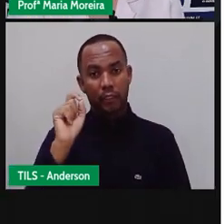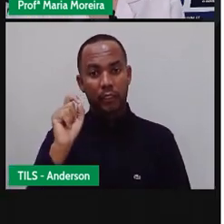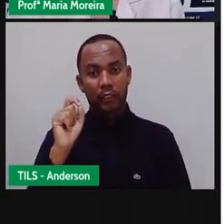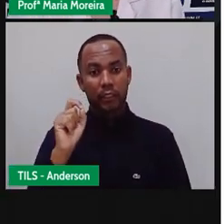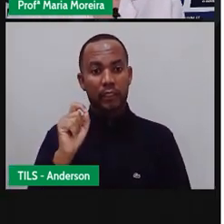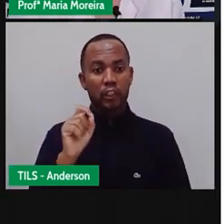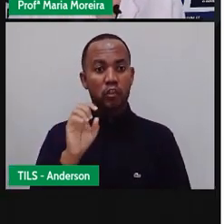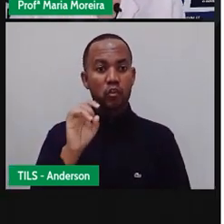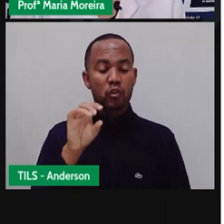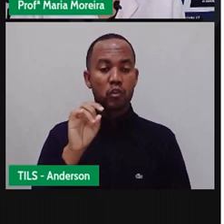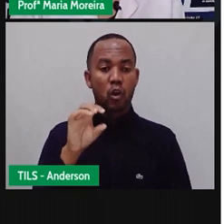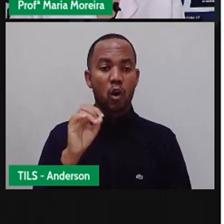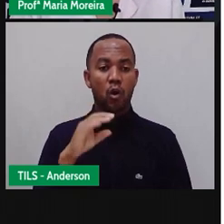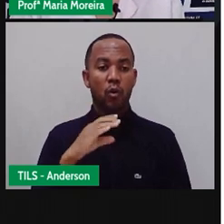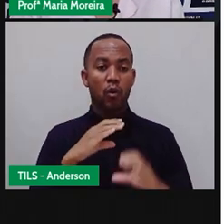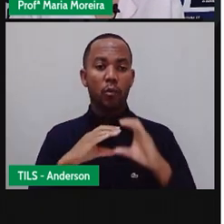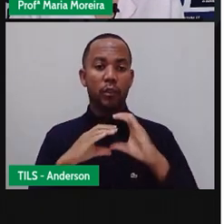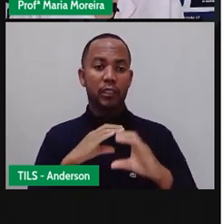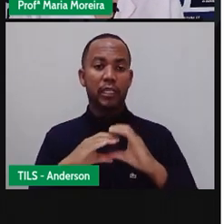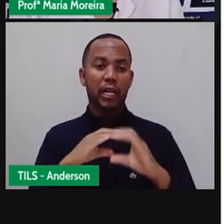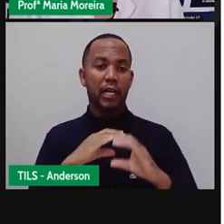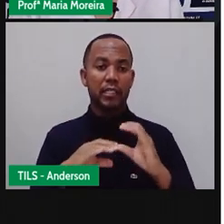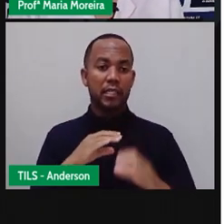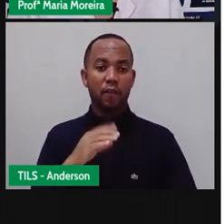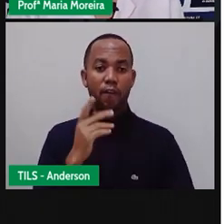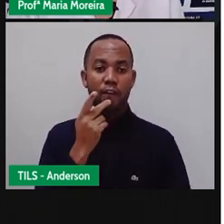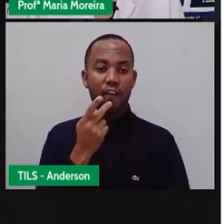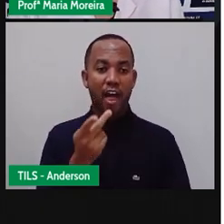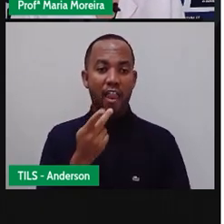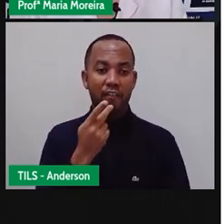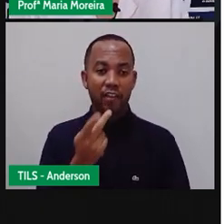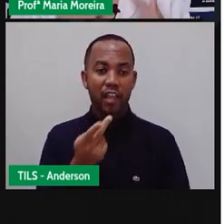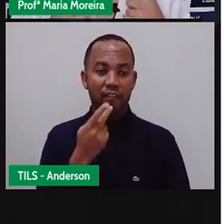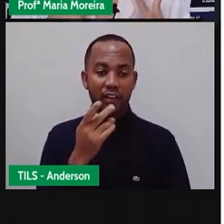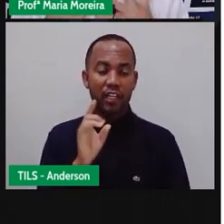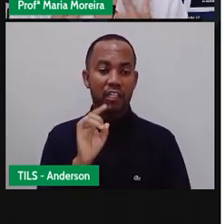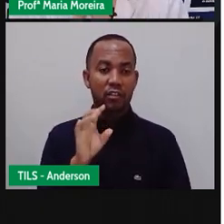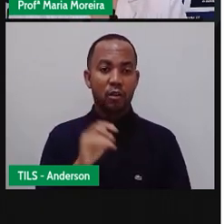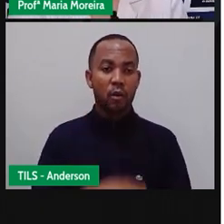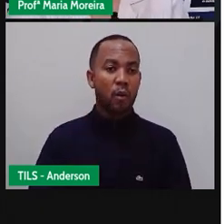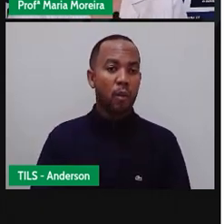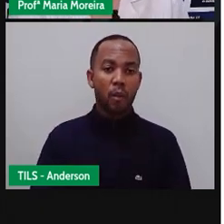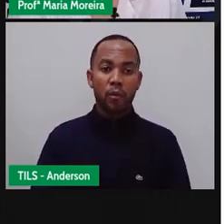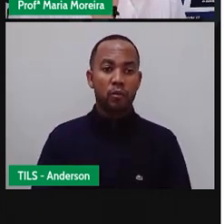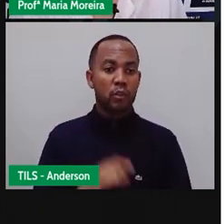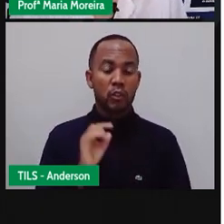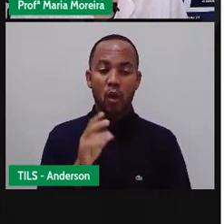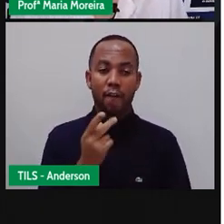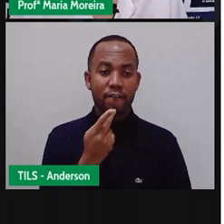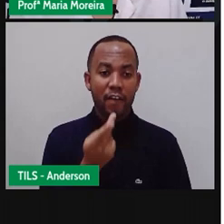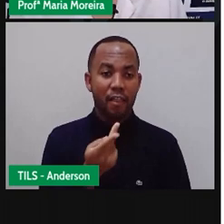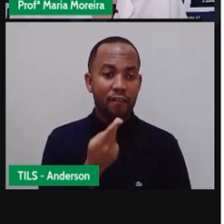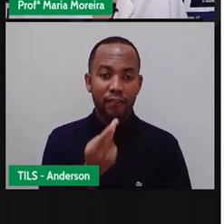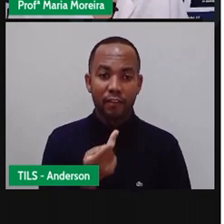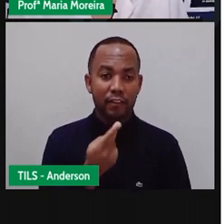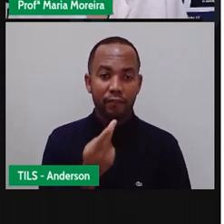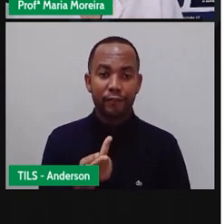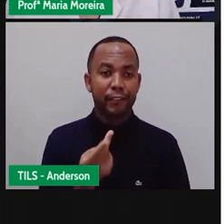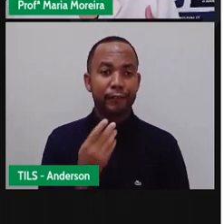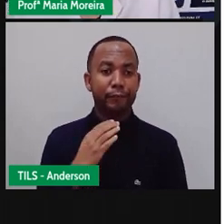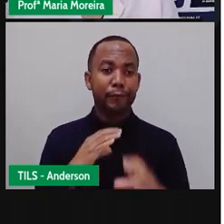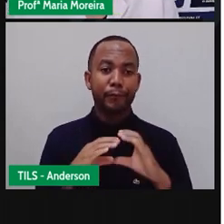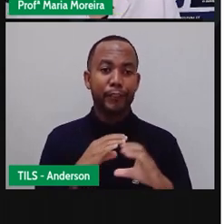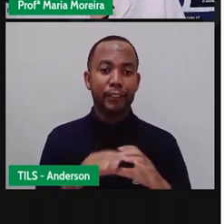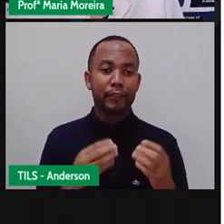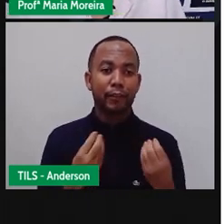o nosso único meio de comunicação existentes fosse a fala Se a gente pudesse comunicar só e somente só pela fala